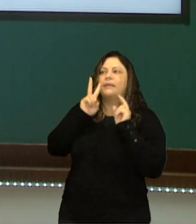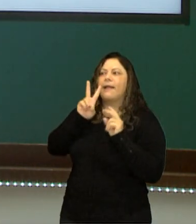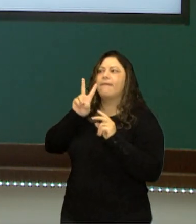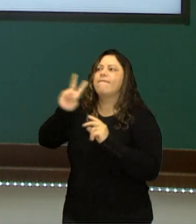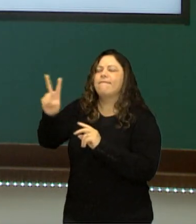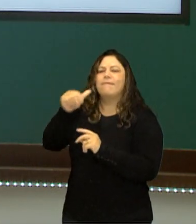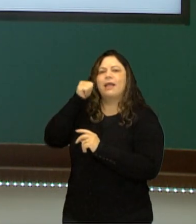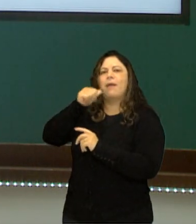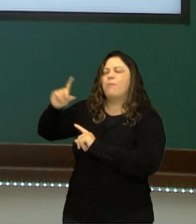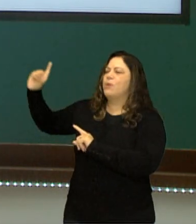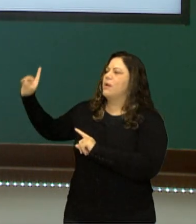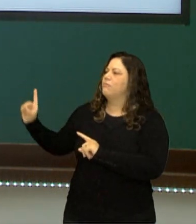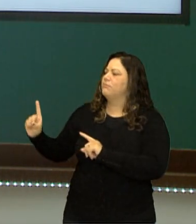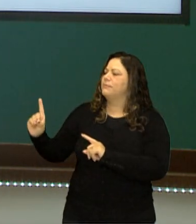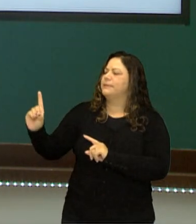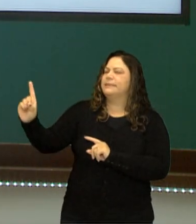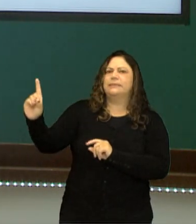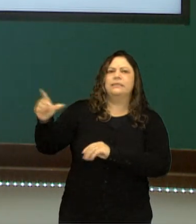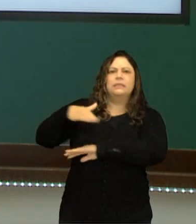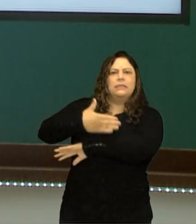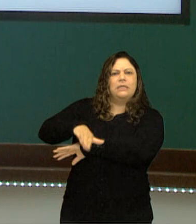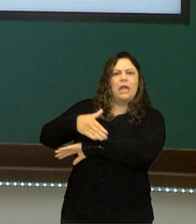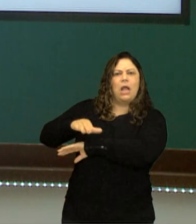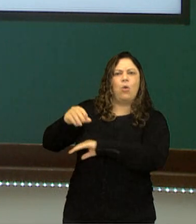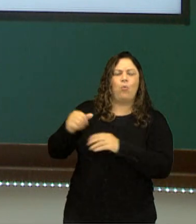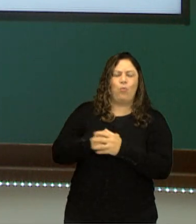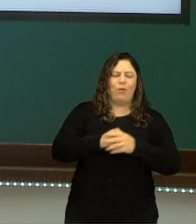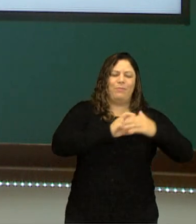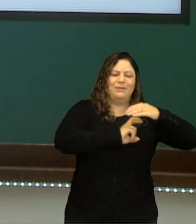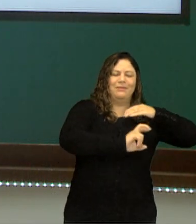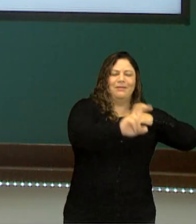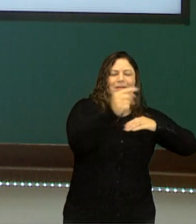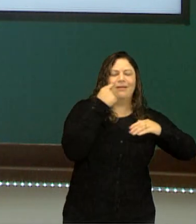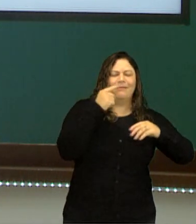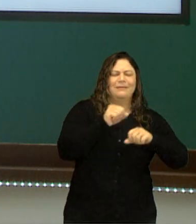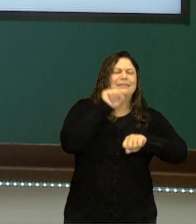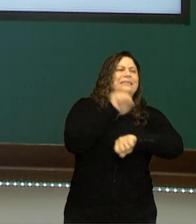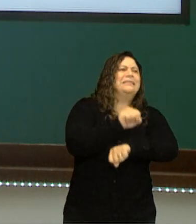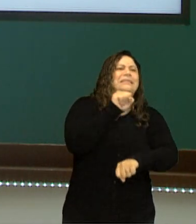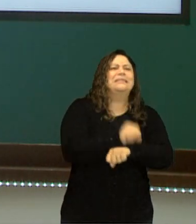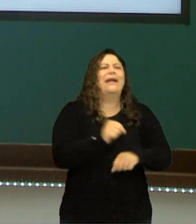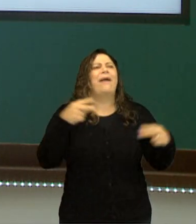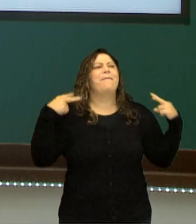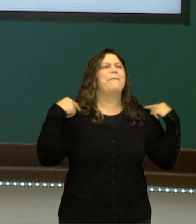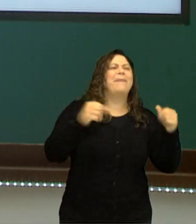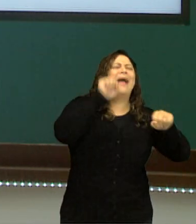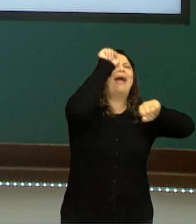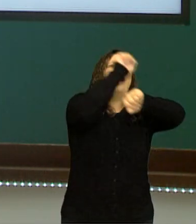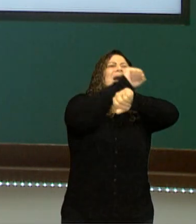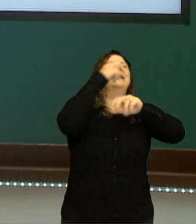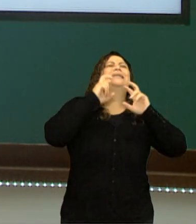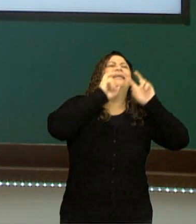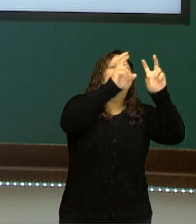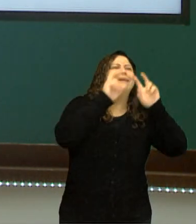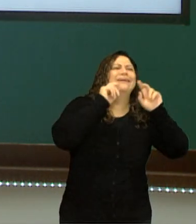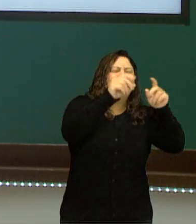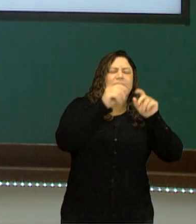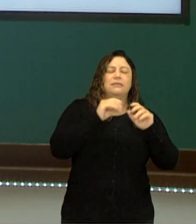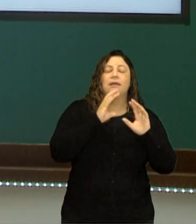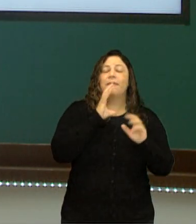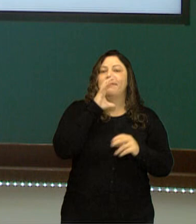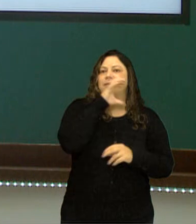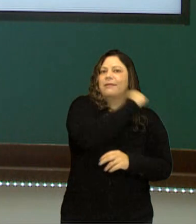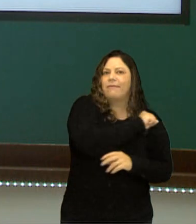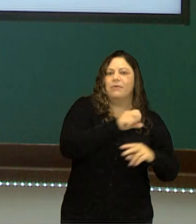consegue finalizar o seu encontro. Até que em uma última tentativa, 8 dias depois da primeira vista que ele teve, ele